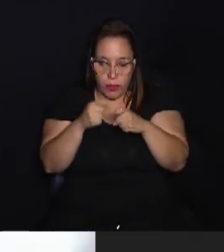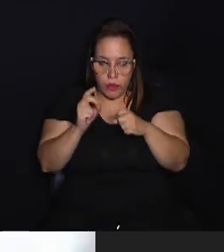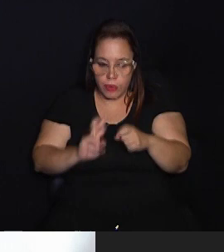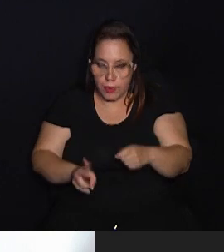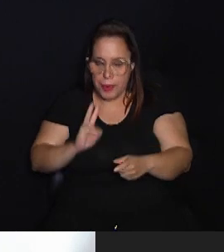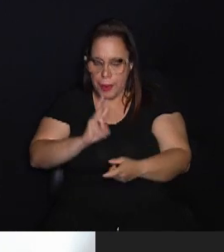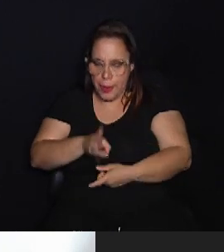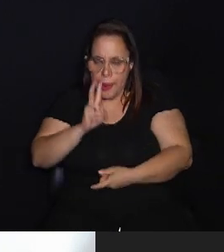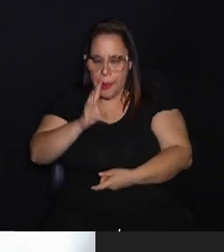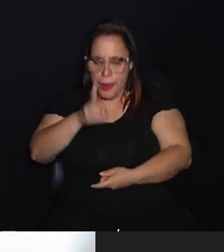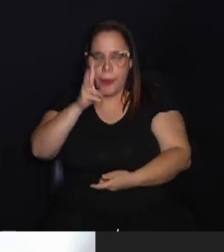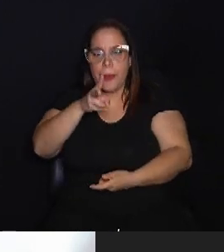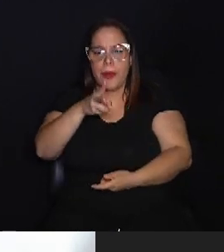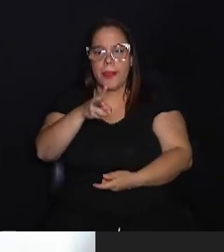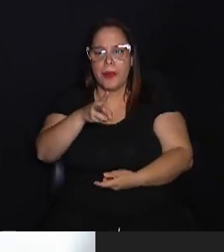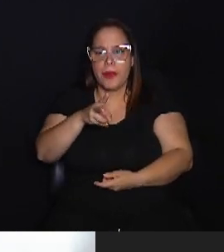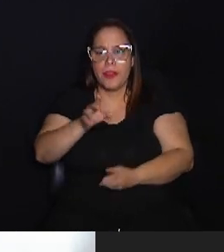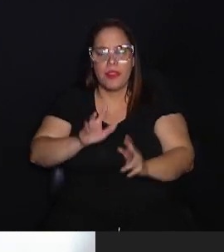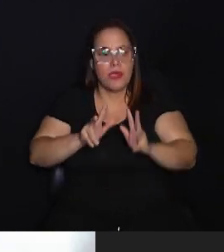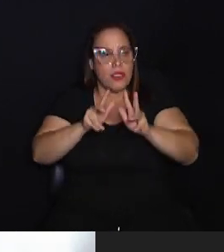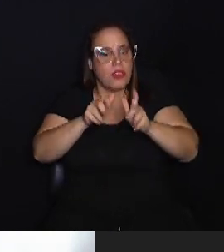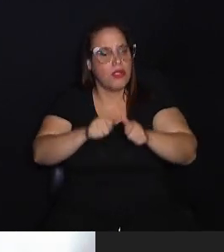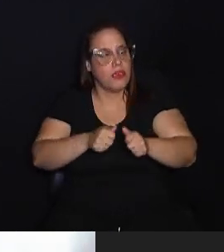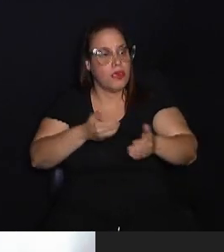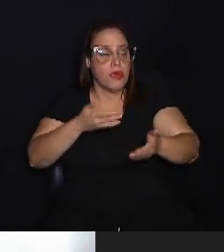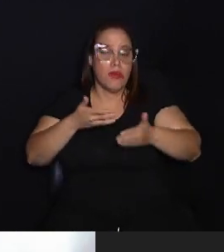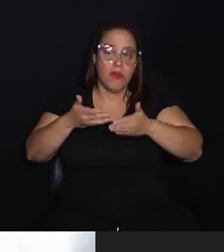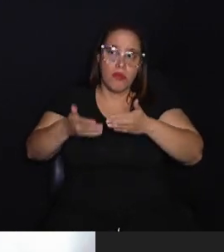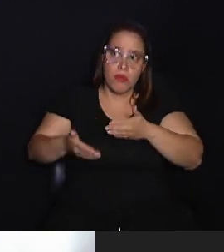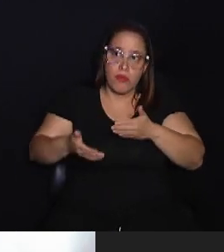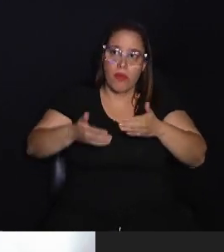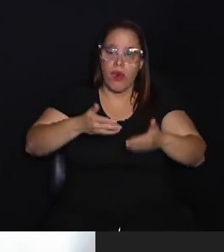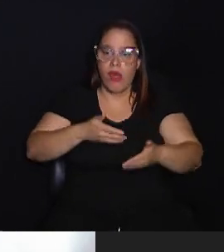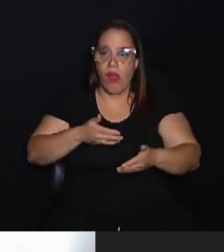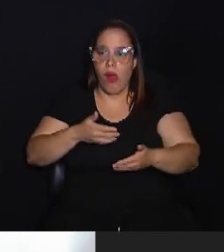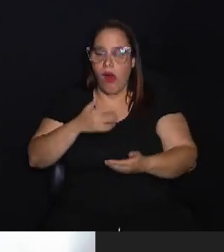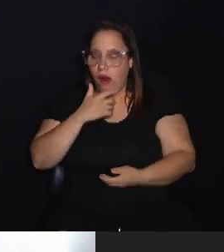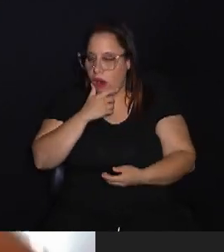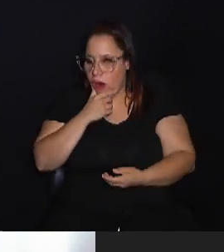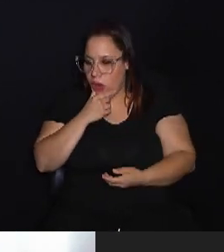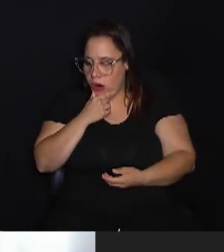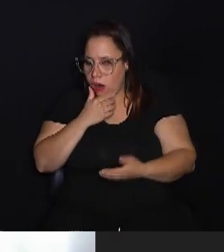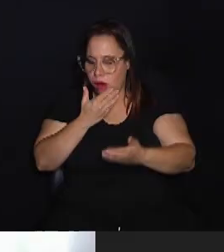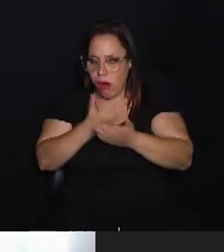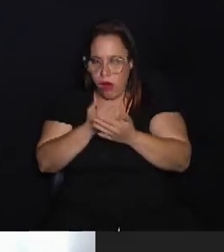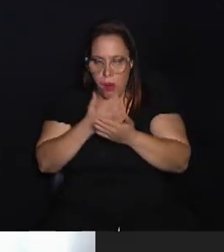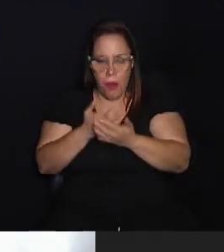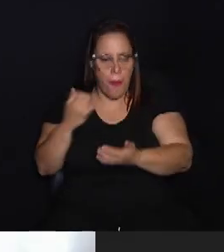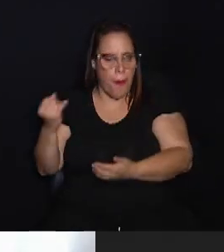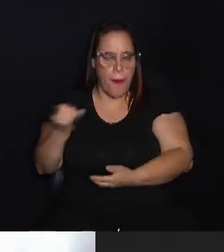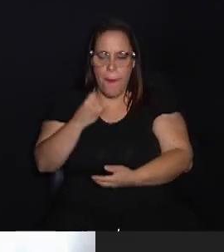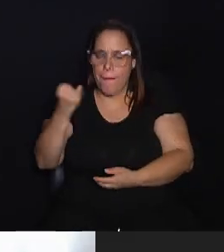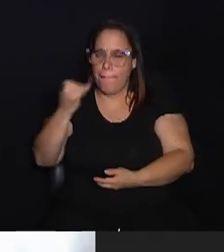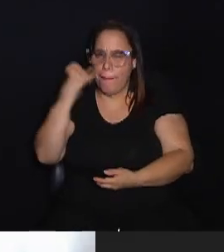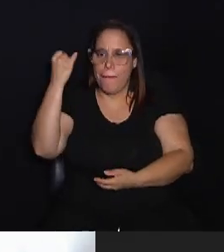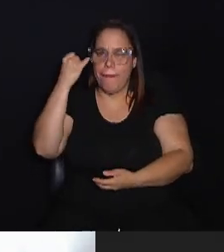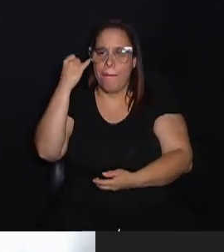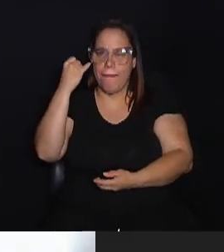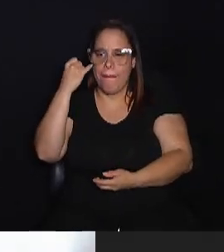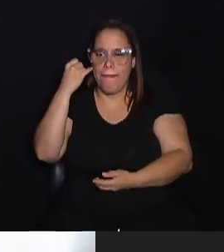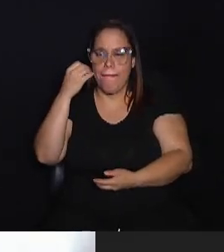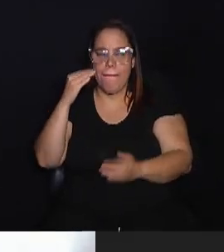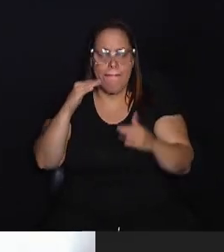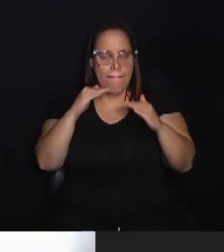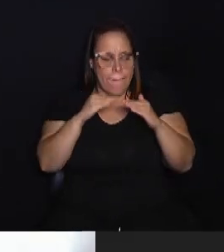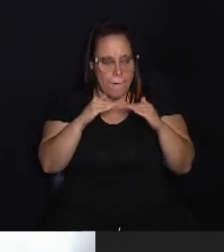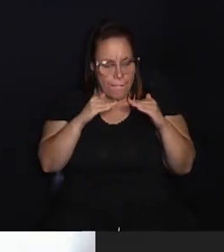avança. Então, todos consideramos que esse foi um estudo muito importante e que, com